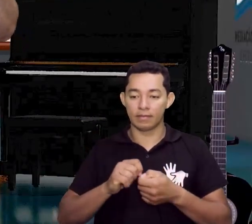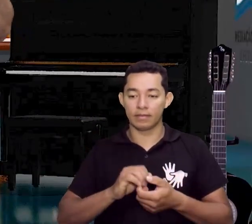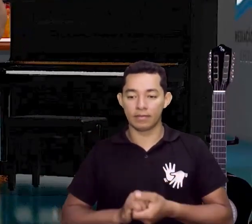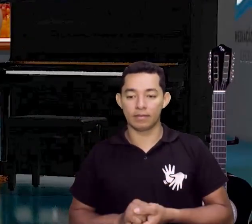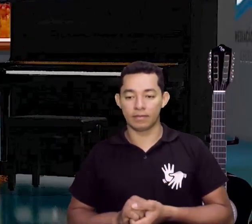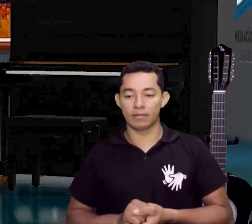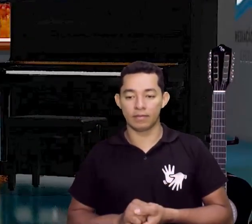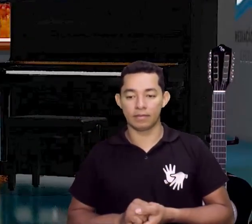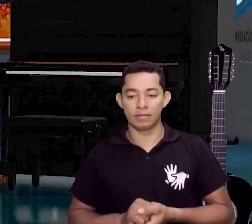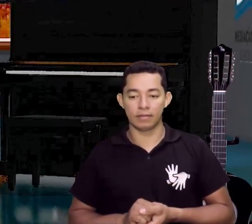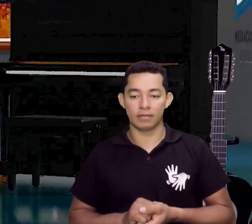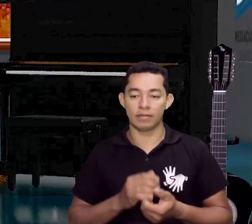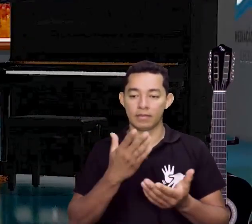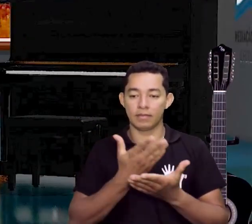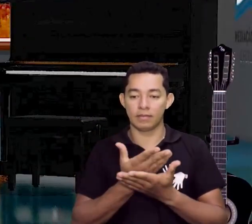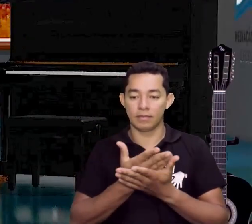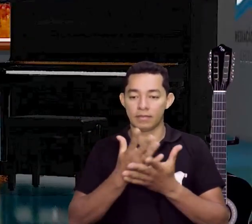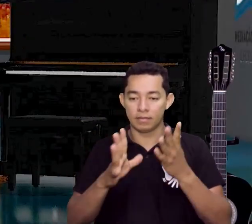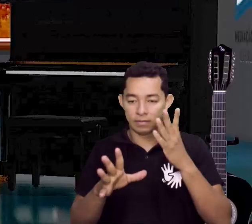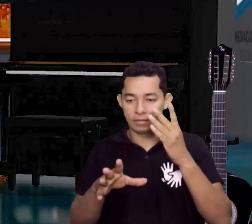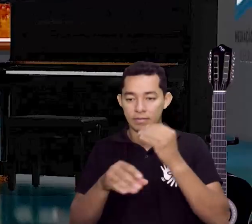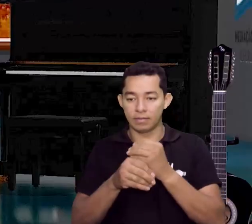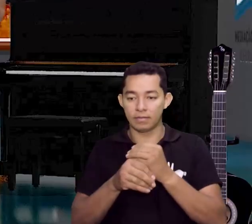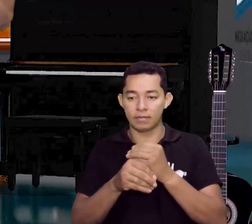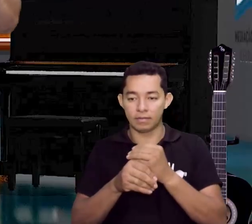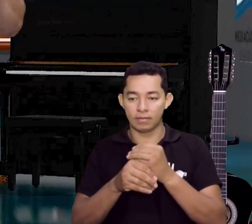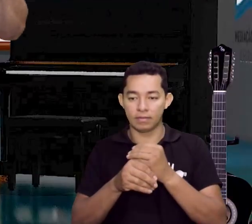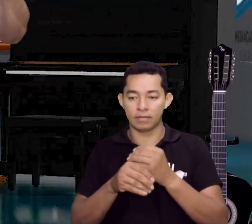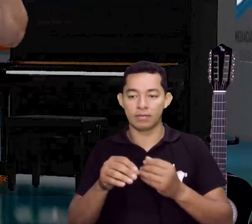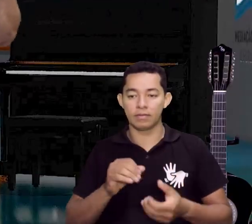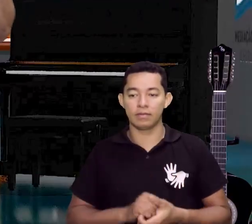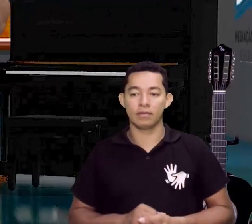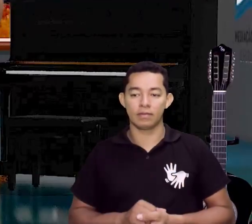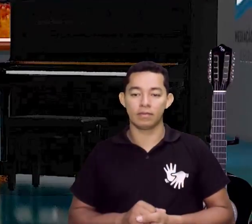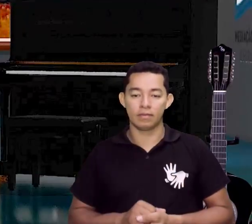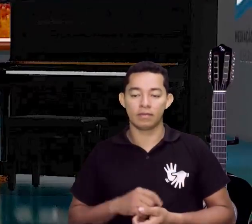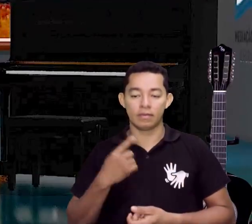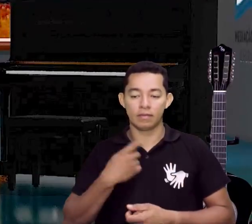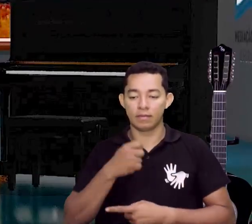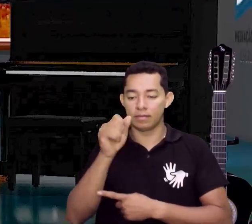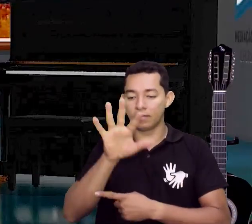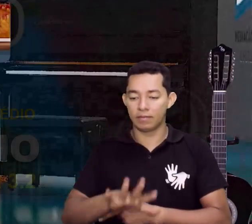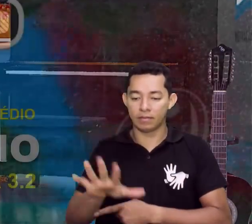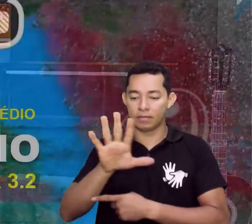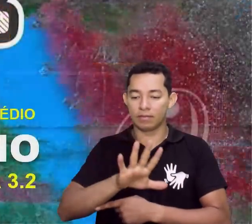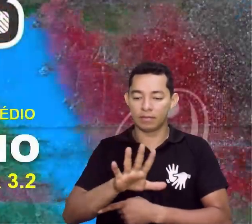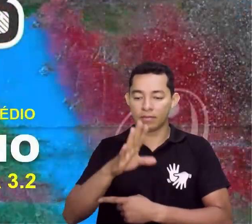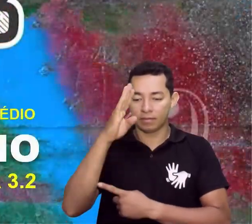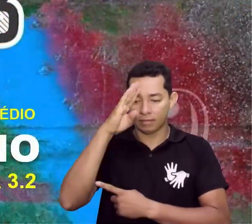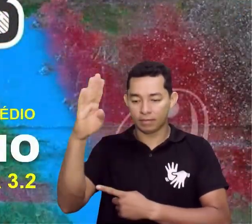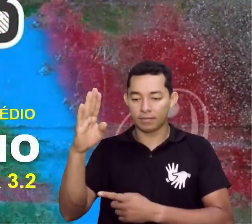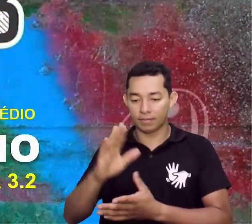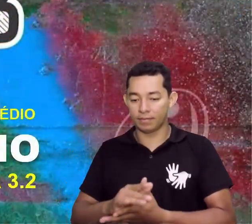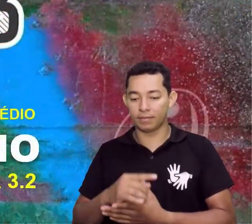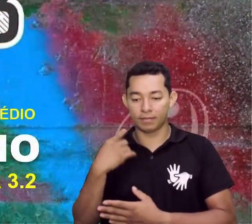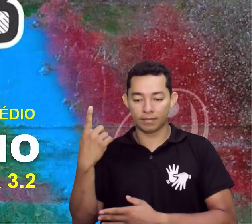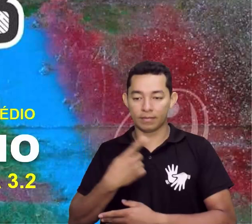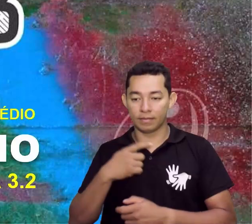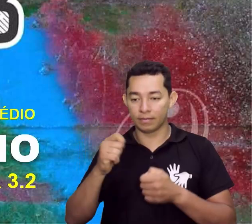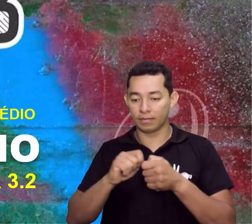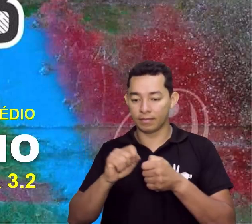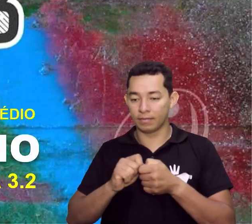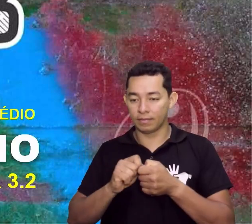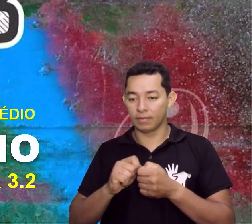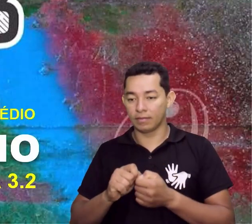de revisão, né? Coloca lá na tela lá a nossa figura principal, tá? Pra gente fazer a nossa